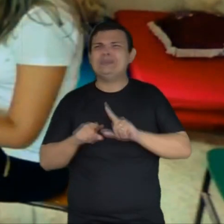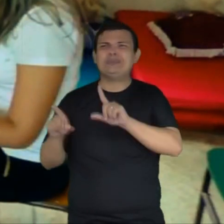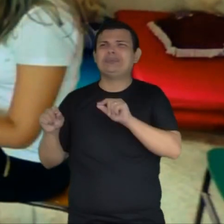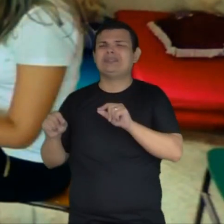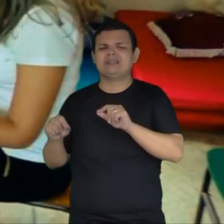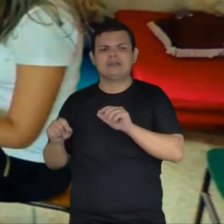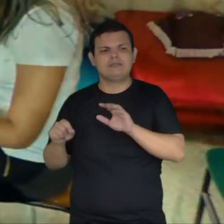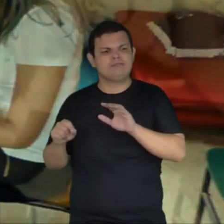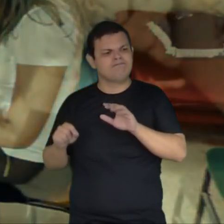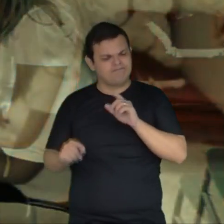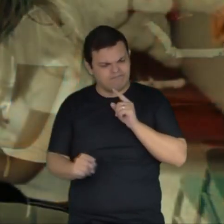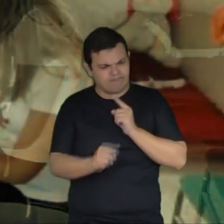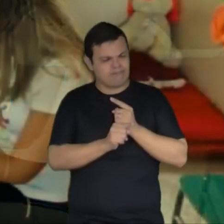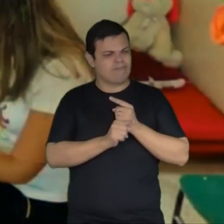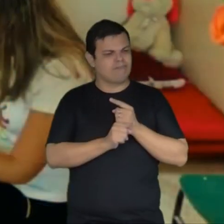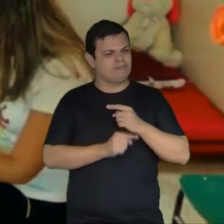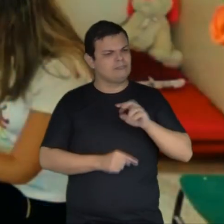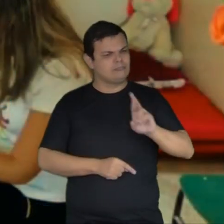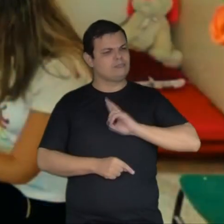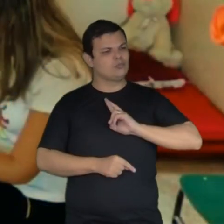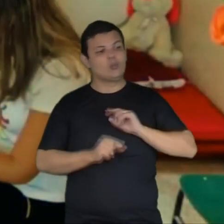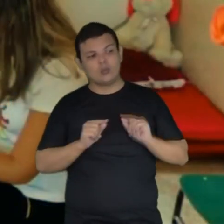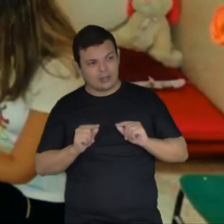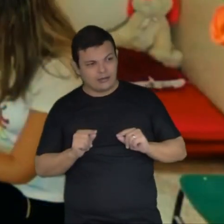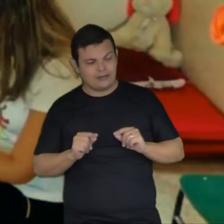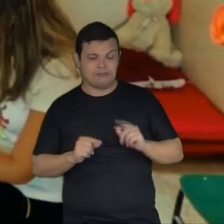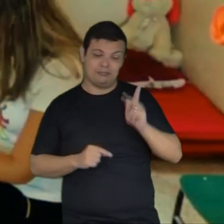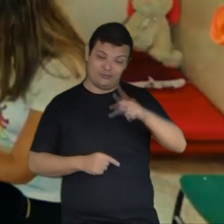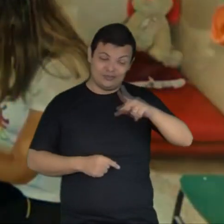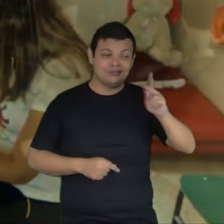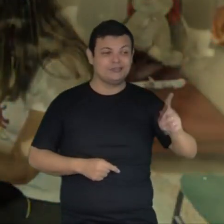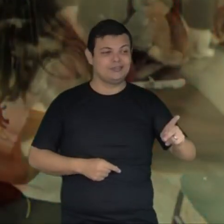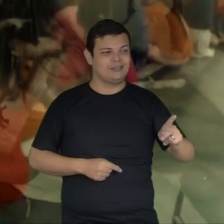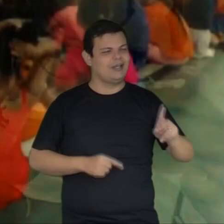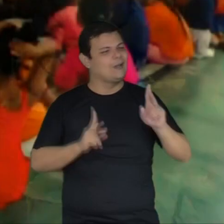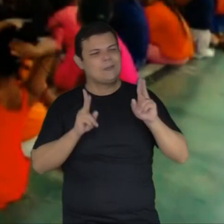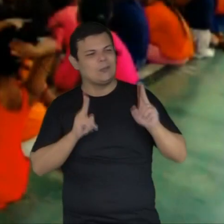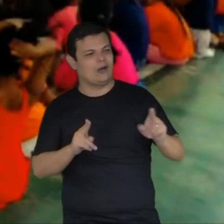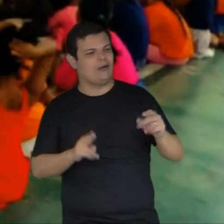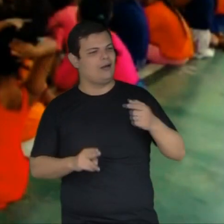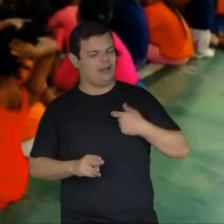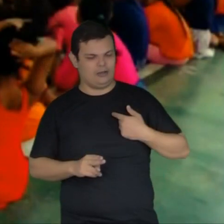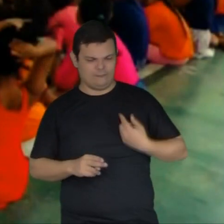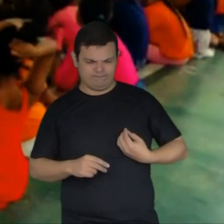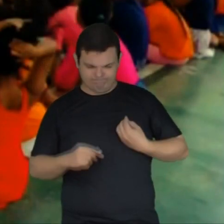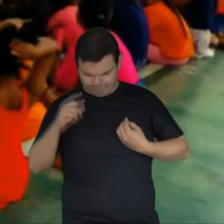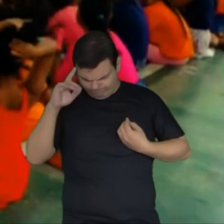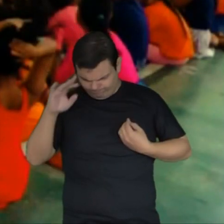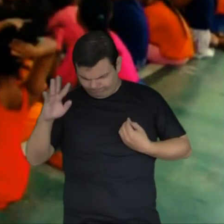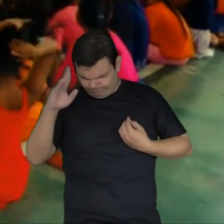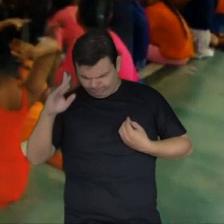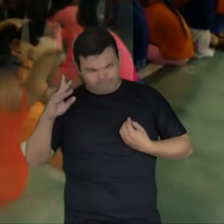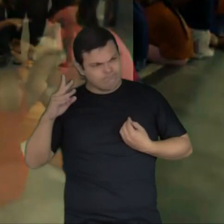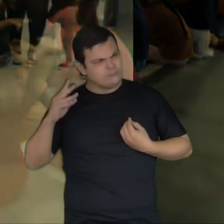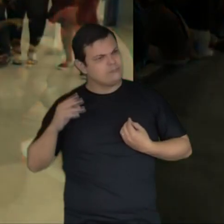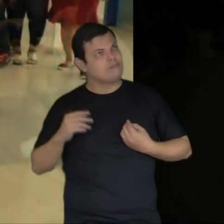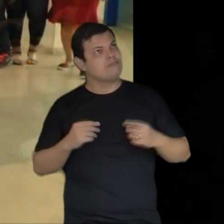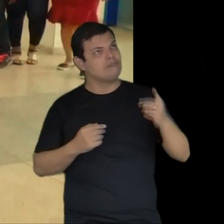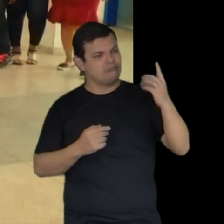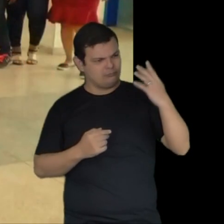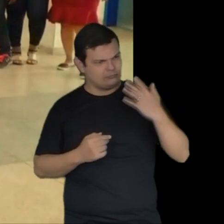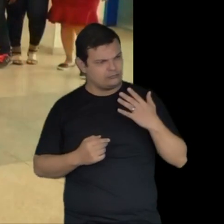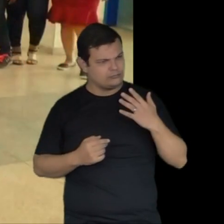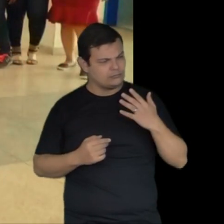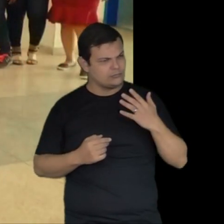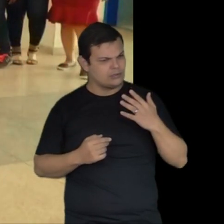resposta que encontro é: ser professor é manter sempre viva a possibilidade de vida.